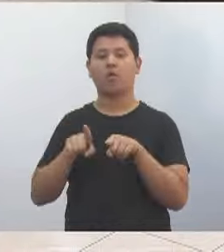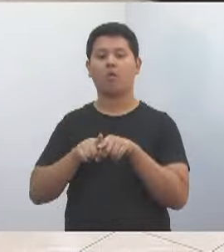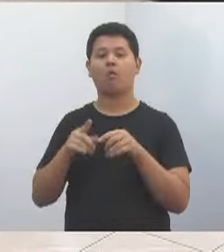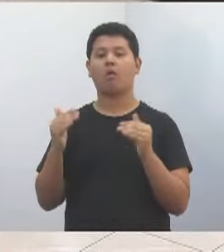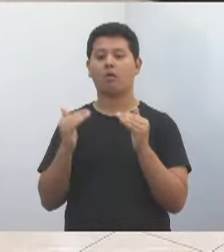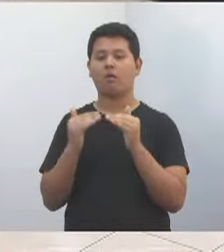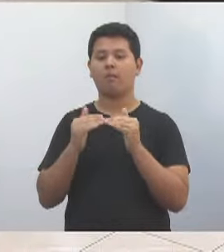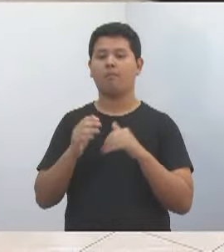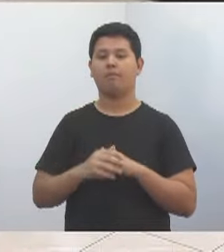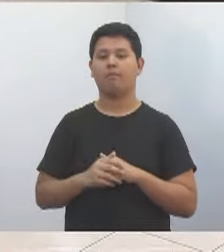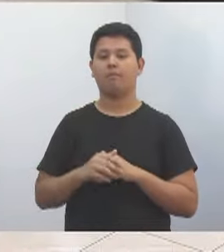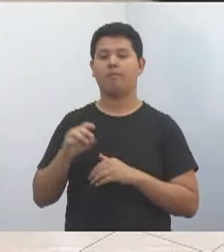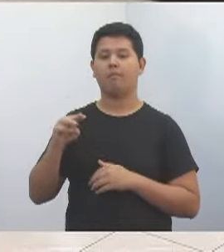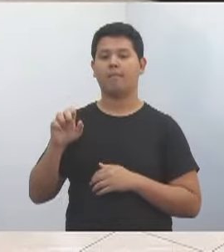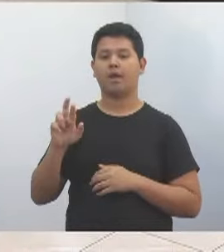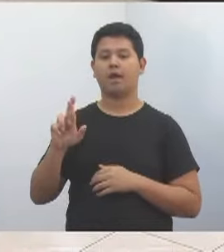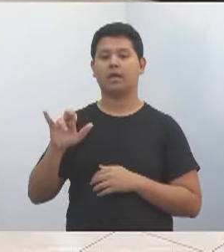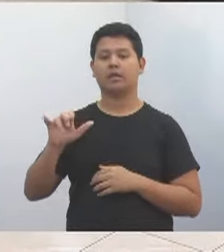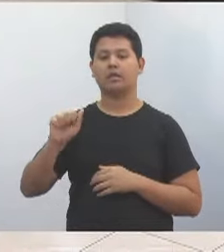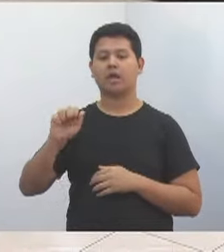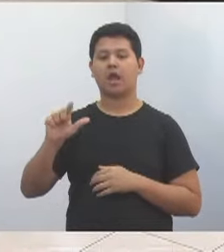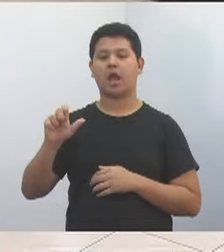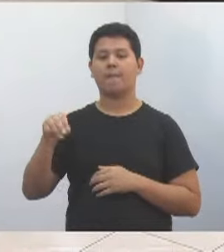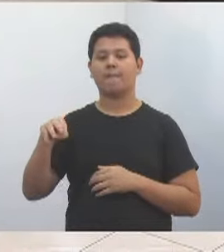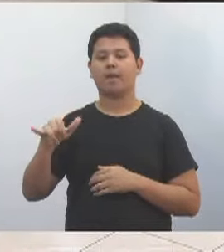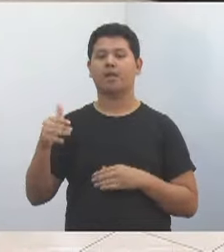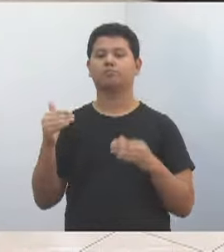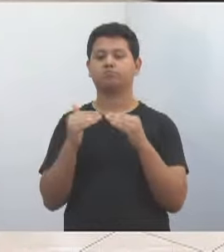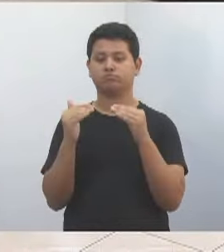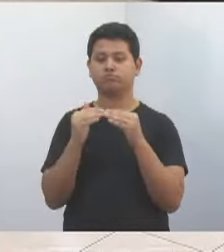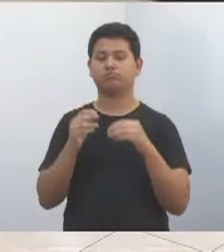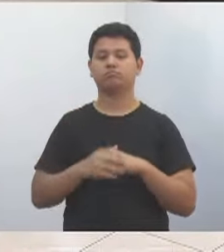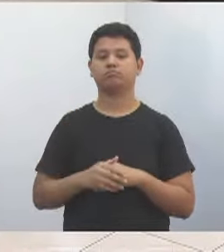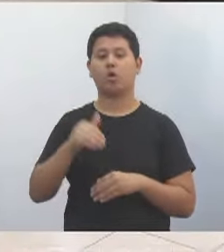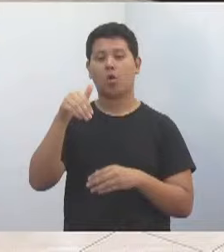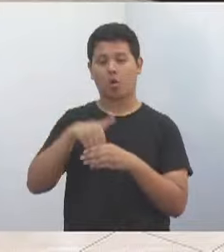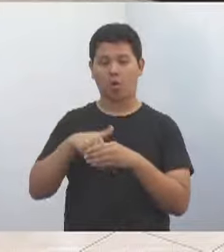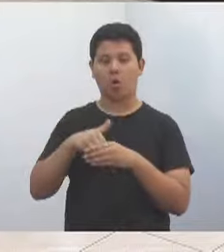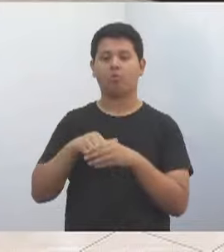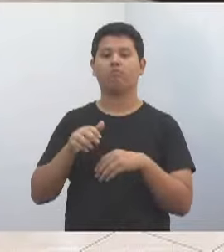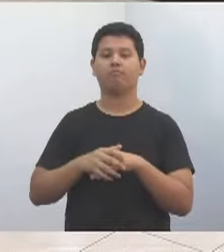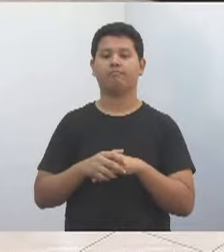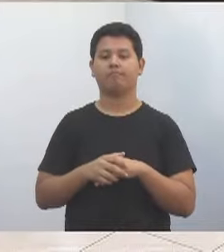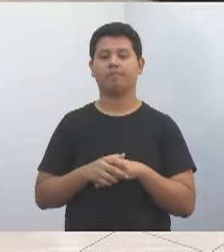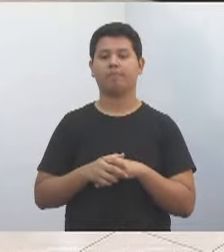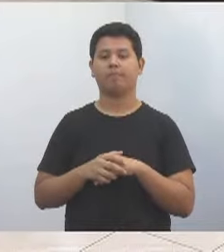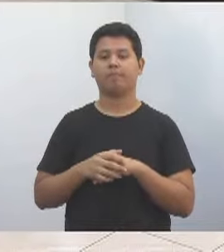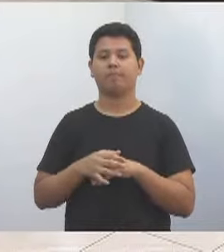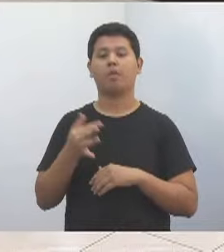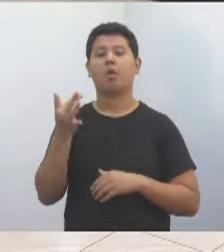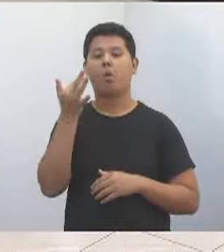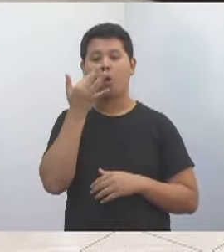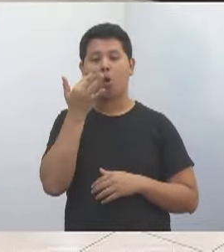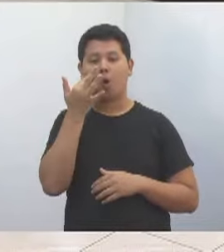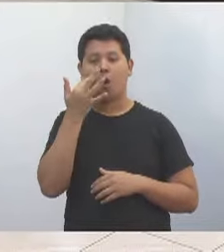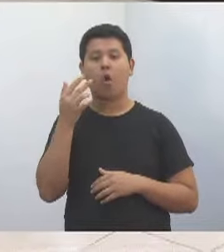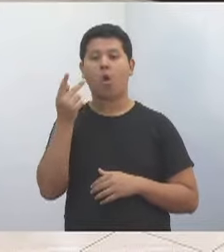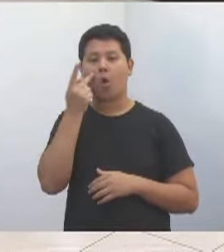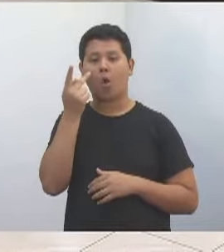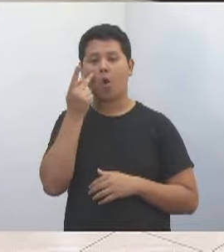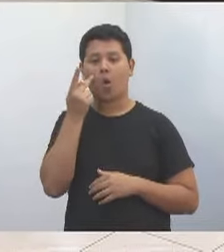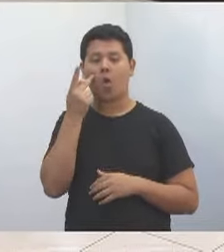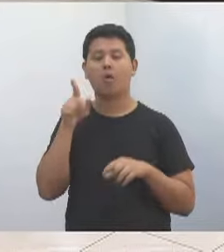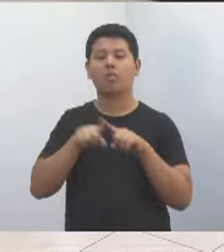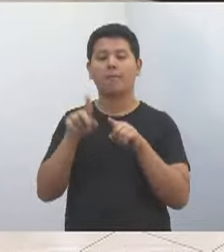vota a vereadora Maria Amélia? Favorável. Como vota o vereador Paulinho do Esporte? Favorável. Como vota o vereador